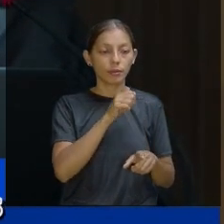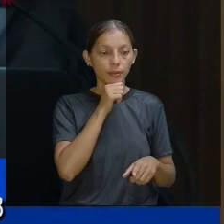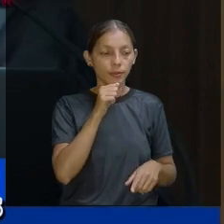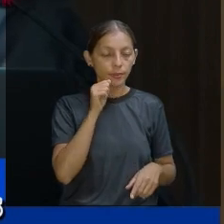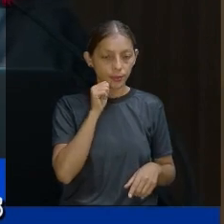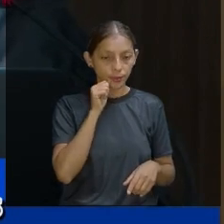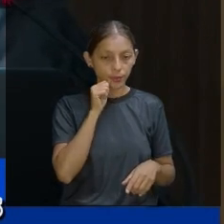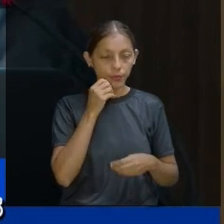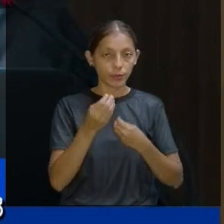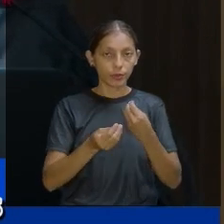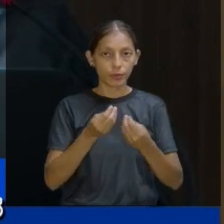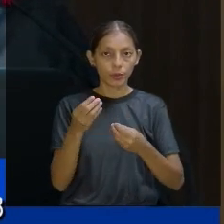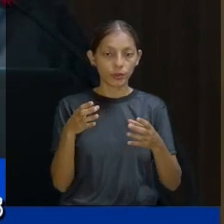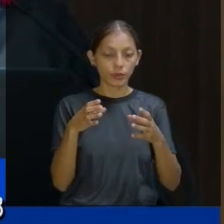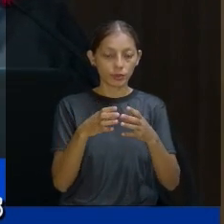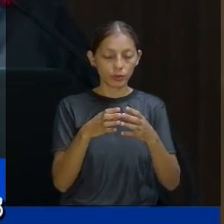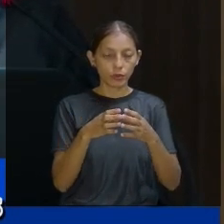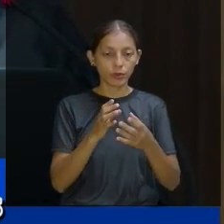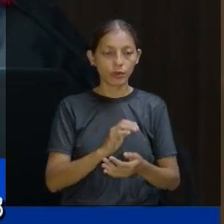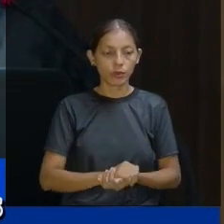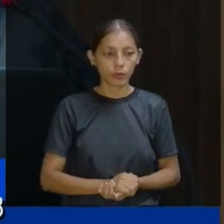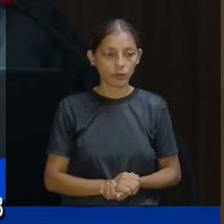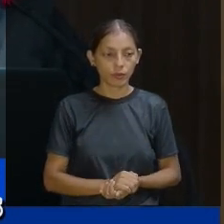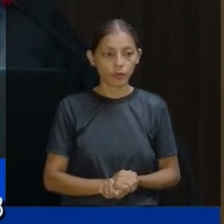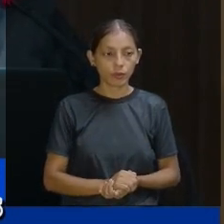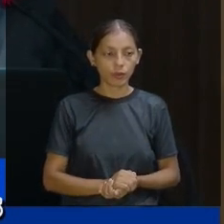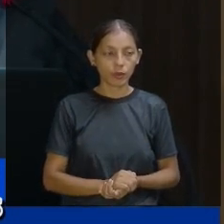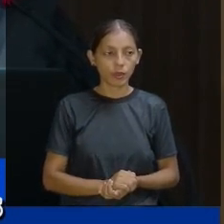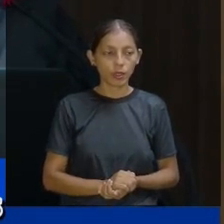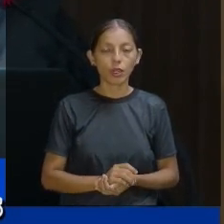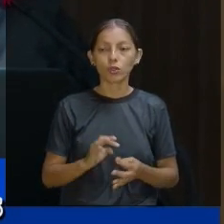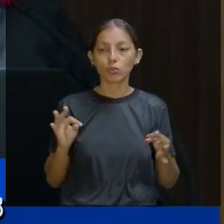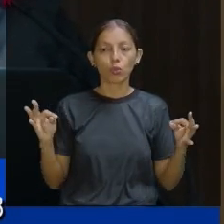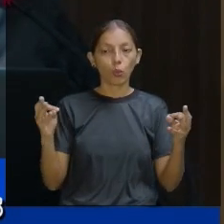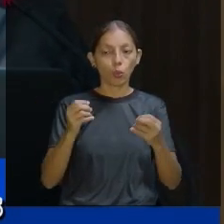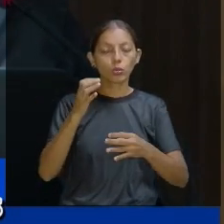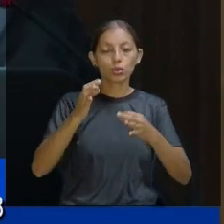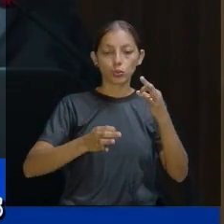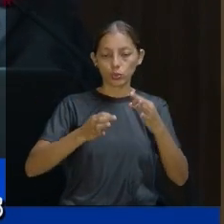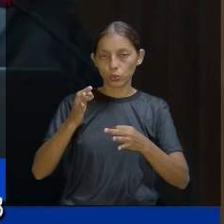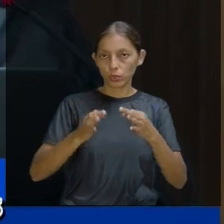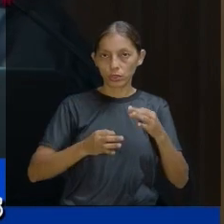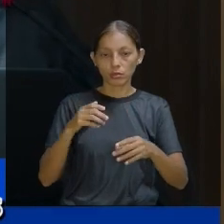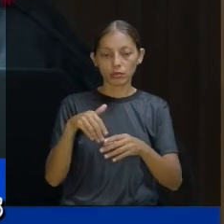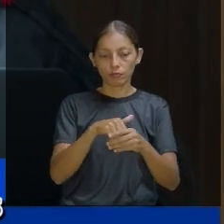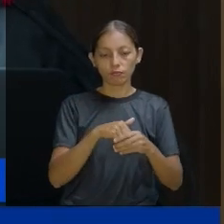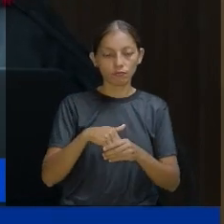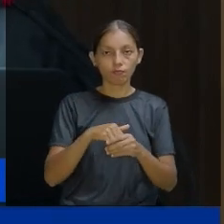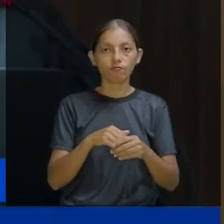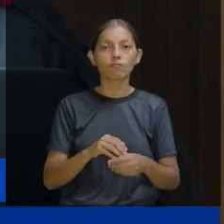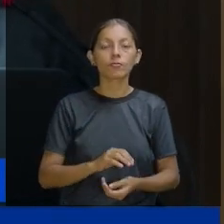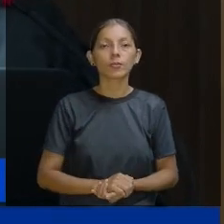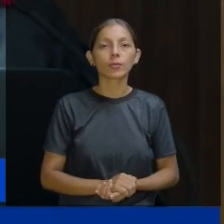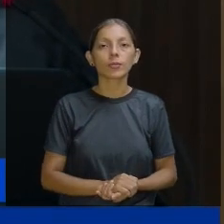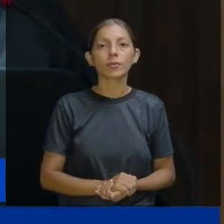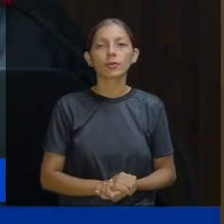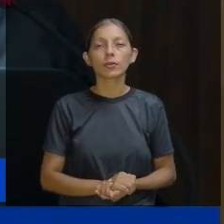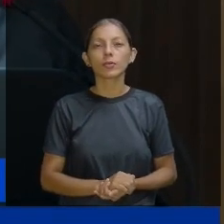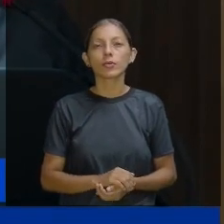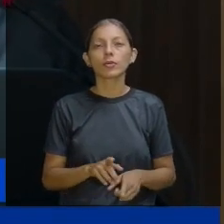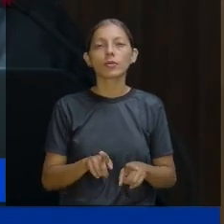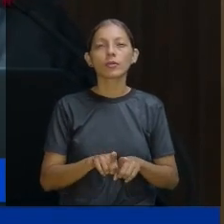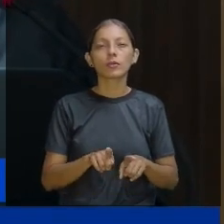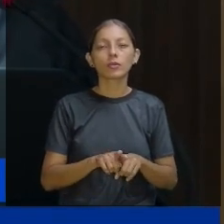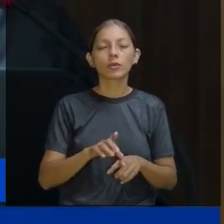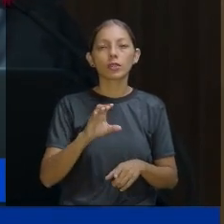minuta define que será exercido por todos os juízes eleitorais e pela Corregedoria Eleitoral. Quanto aos